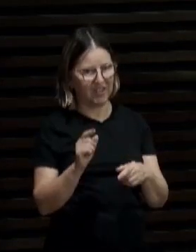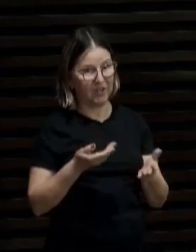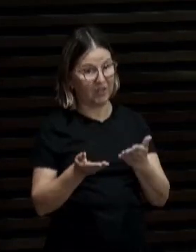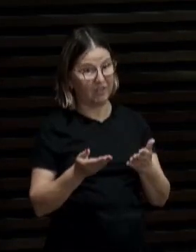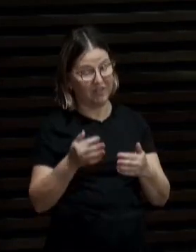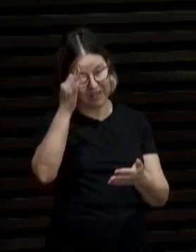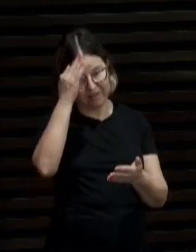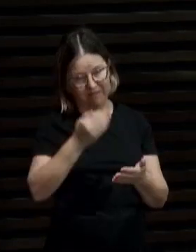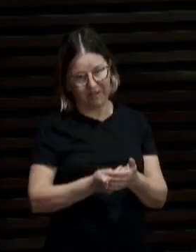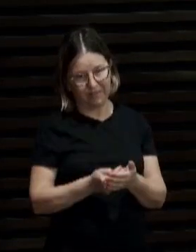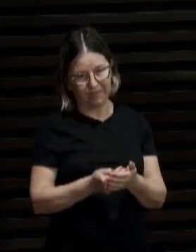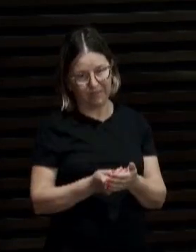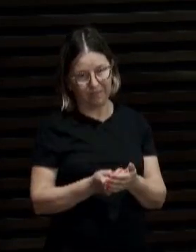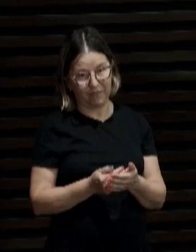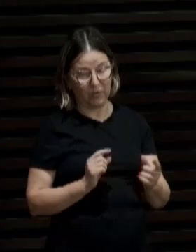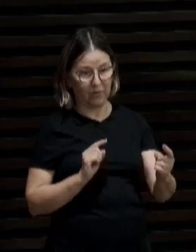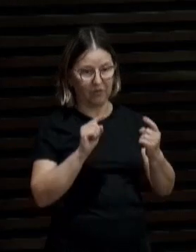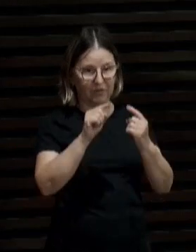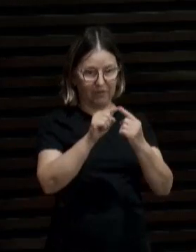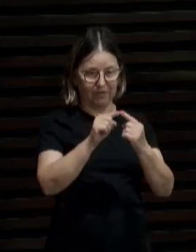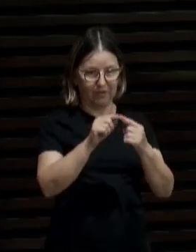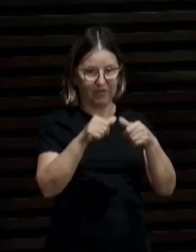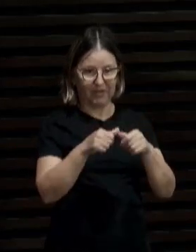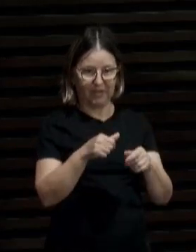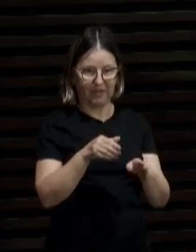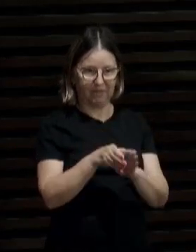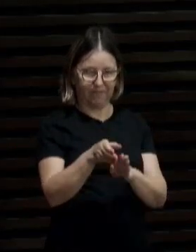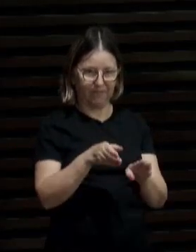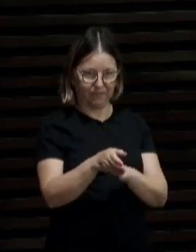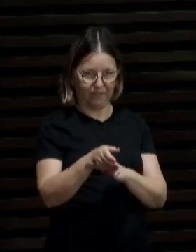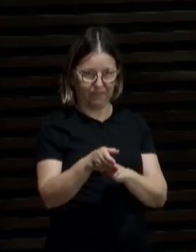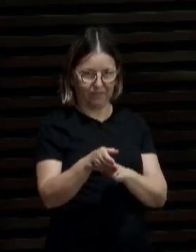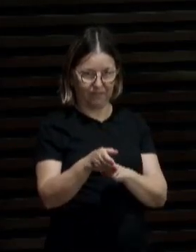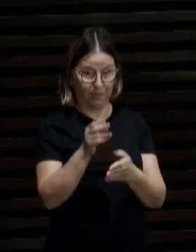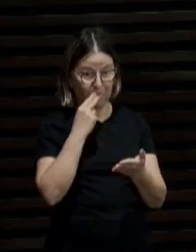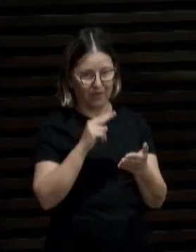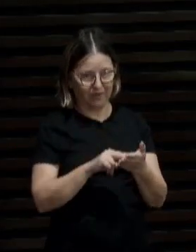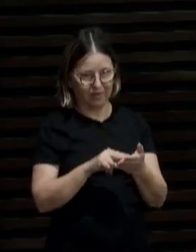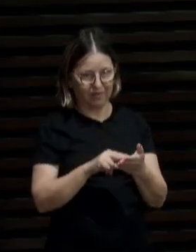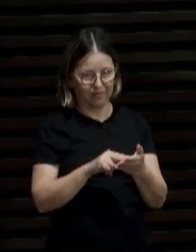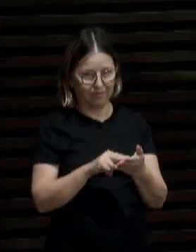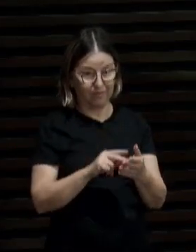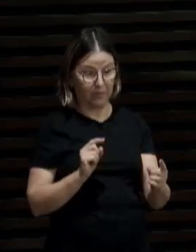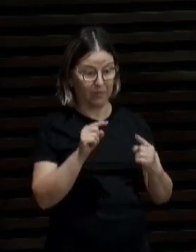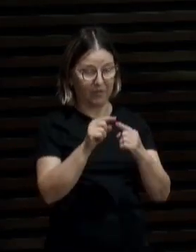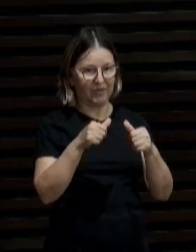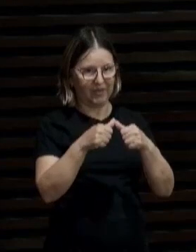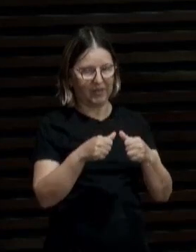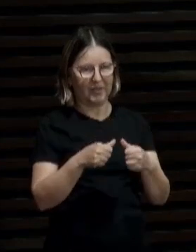intuito da presente admoestação é a carta. O intuito dessa carta, desse ensino,